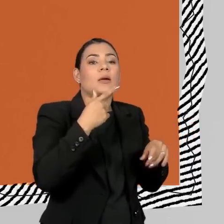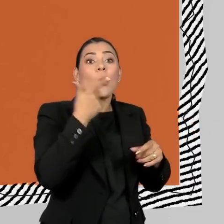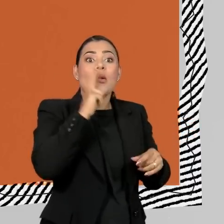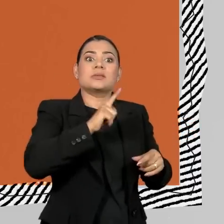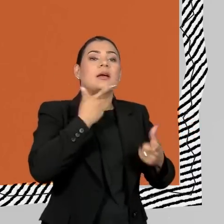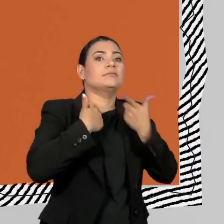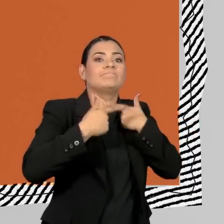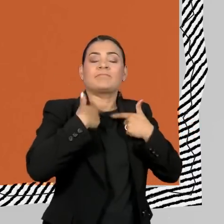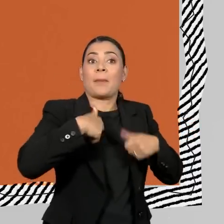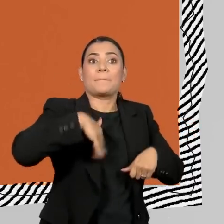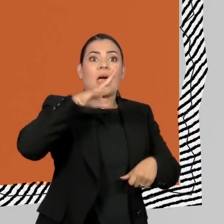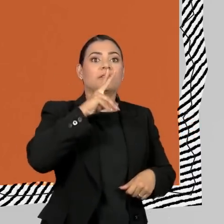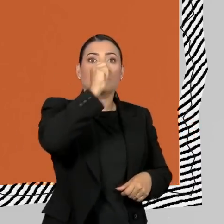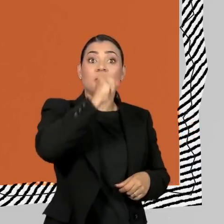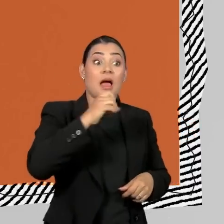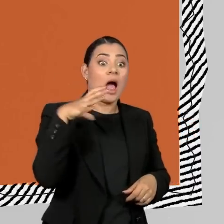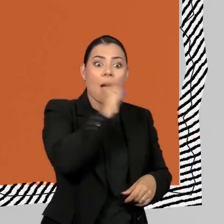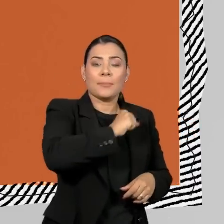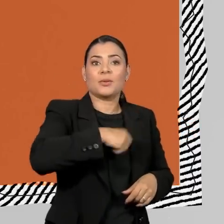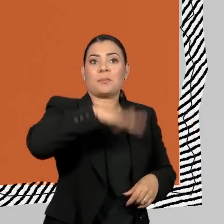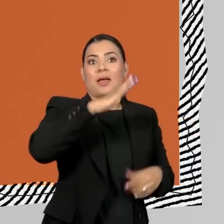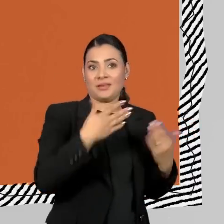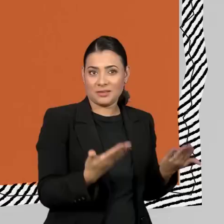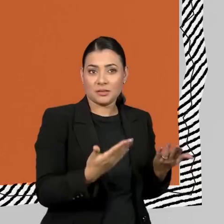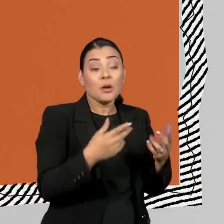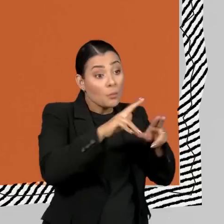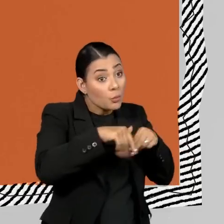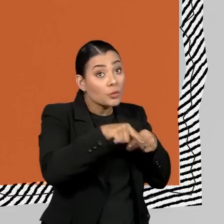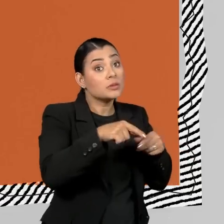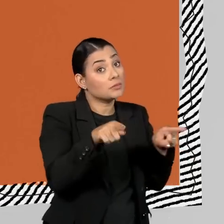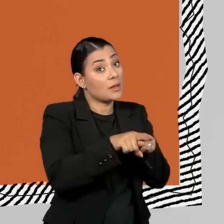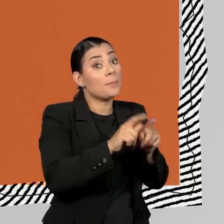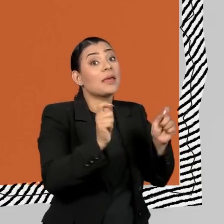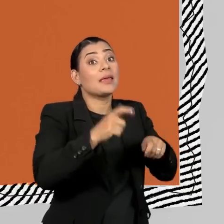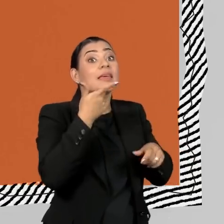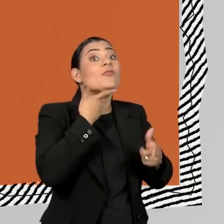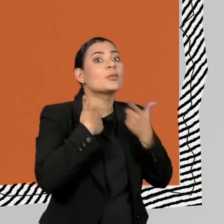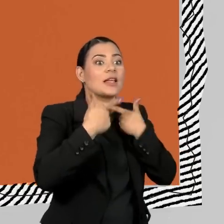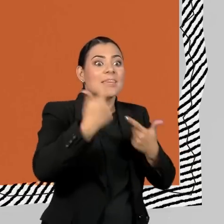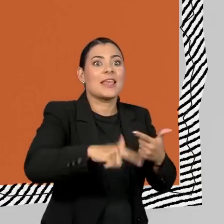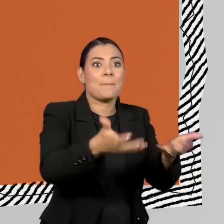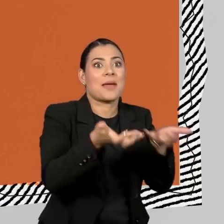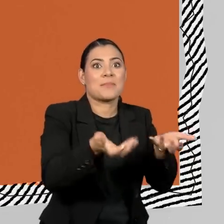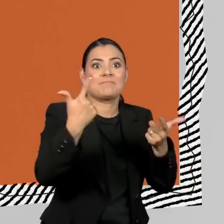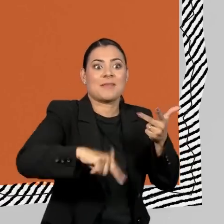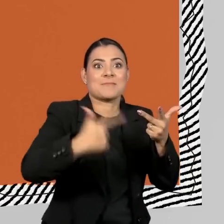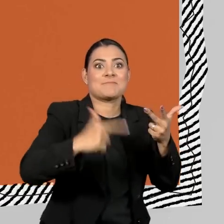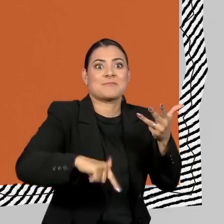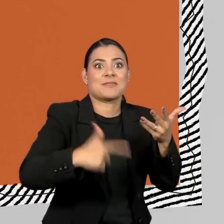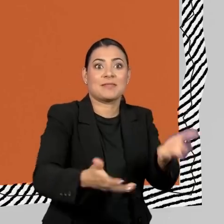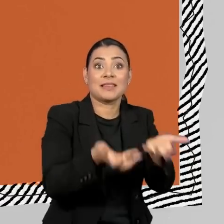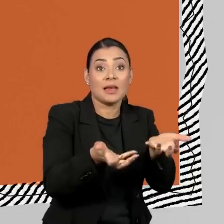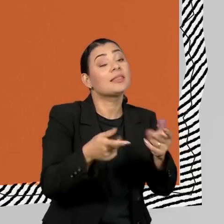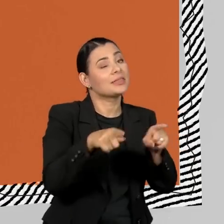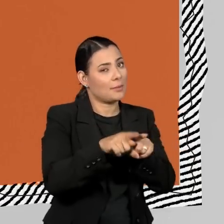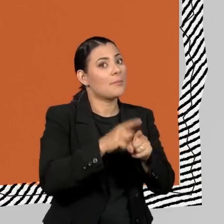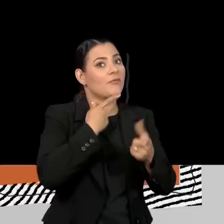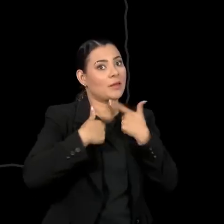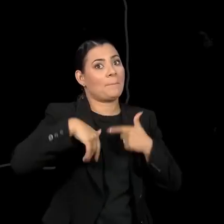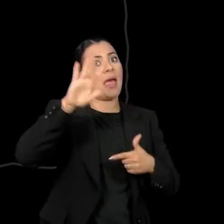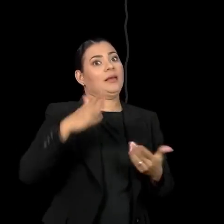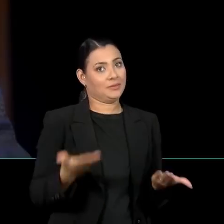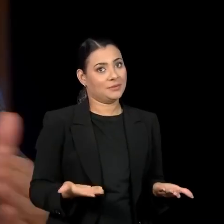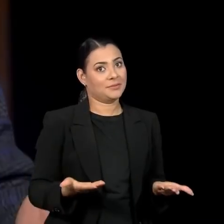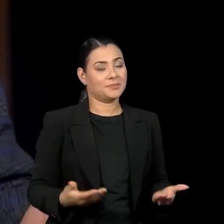mais rápido, com mais intensidade é muito maior. E, portanto, a chance de a gente querer transar com você mais vezes também é muito